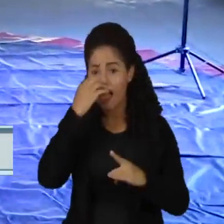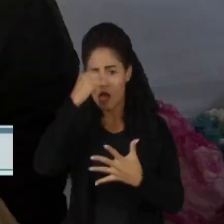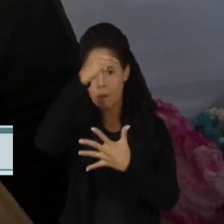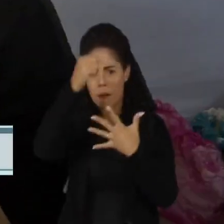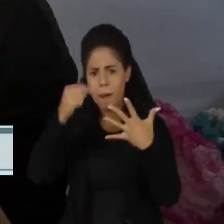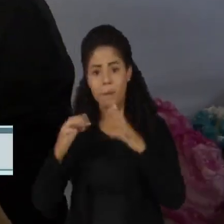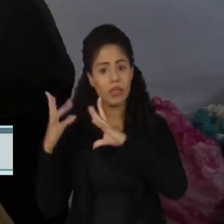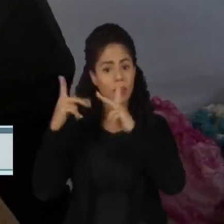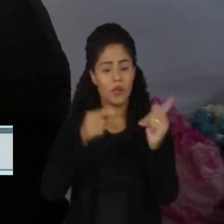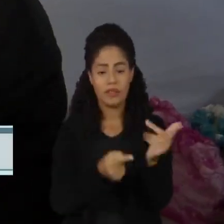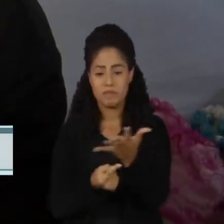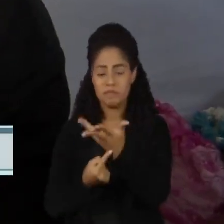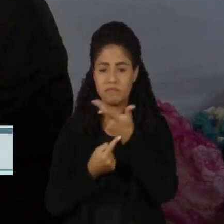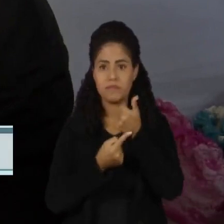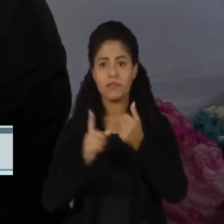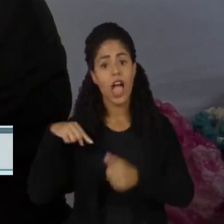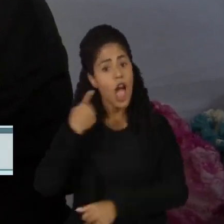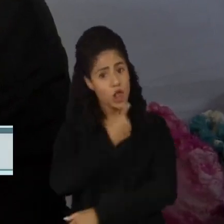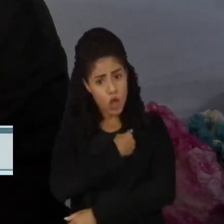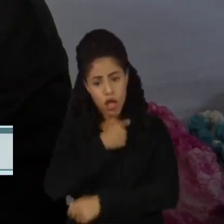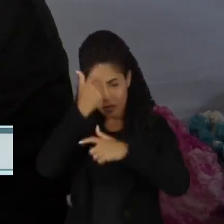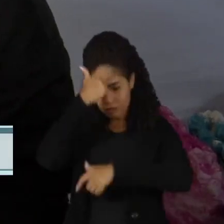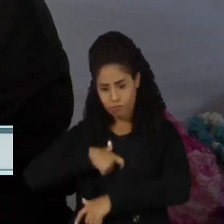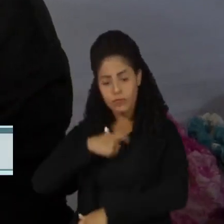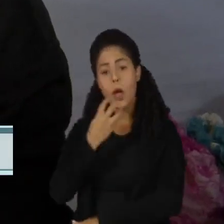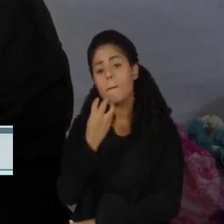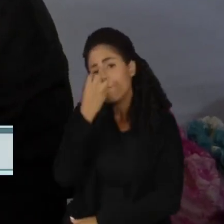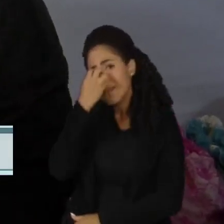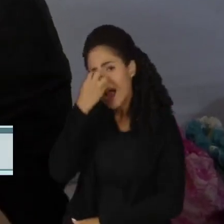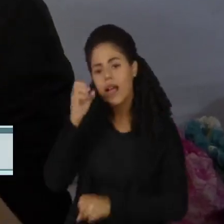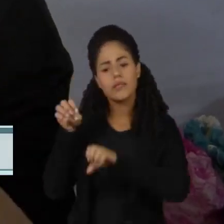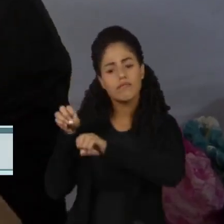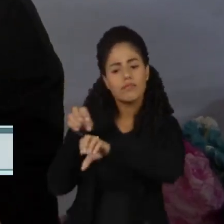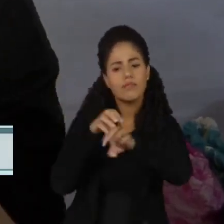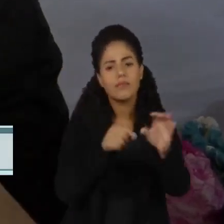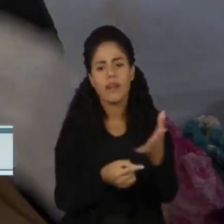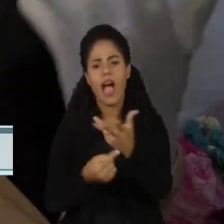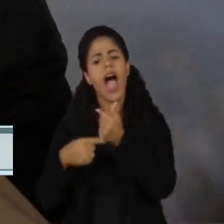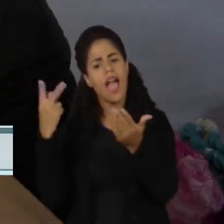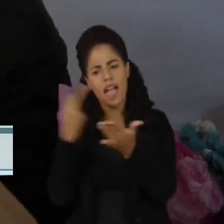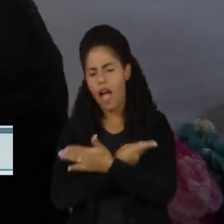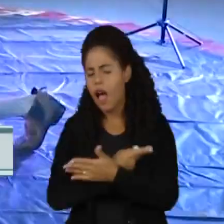outras artes. A gente, palhaço e tudo mais, ensina que a arte do erro, errar, tá